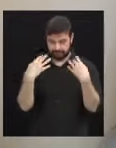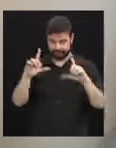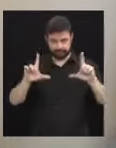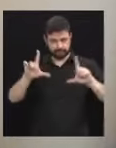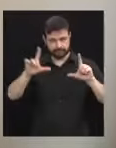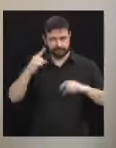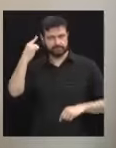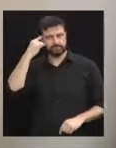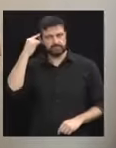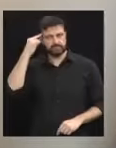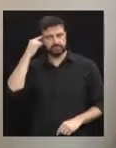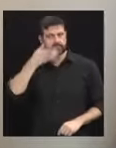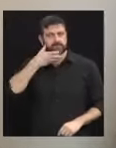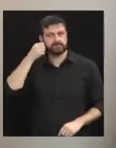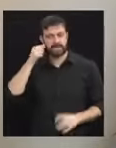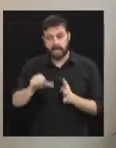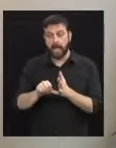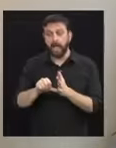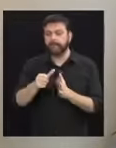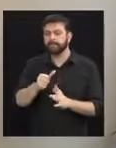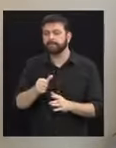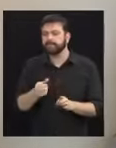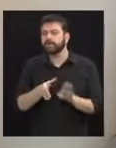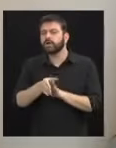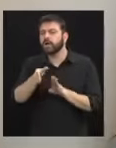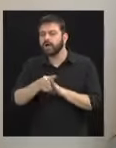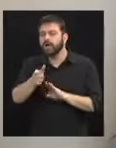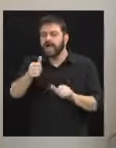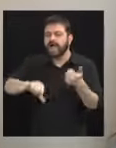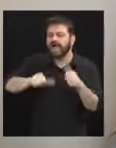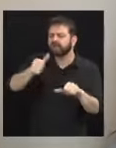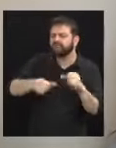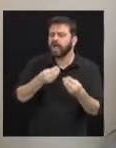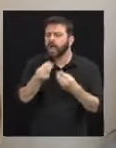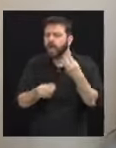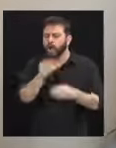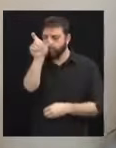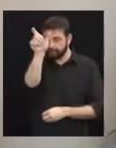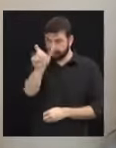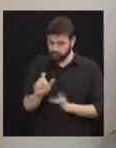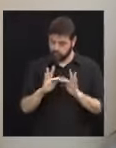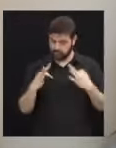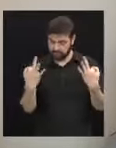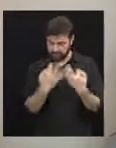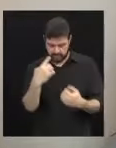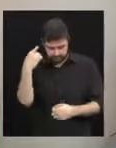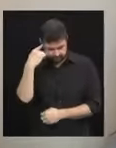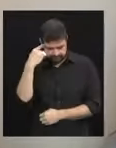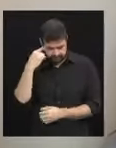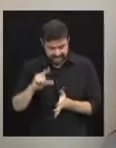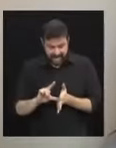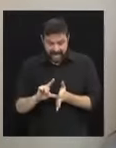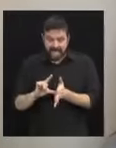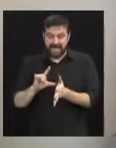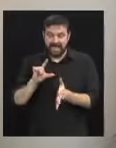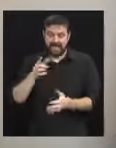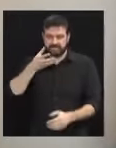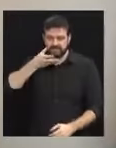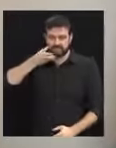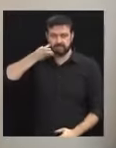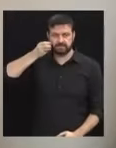assistindo e pensou em adotar, primeiro para quem está em casa, qual que é a autoavaliação que essa pessoa ou família tem que fazer se estiver pensando